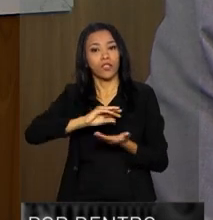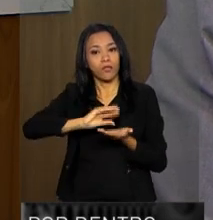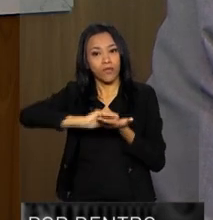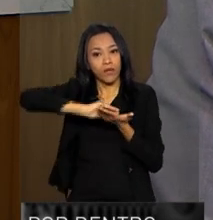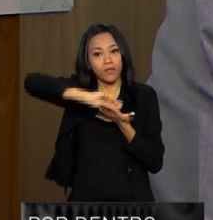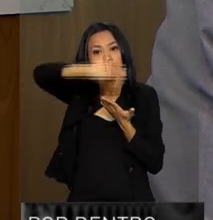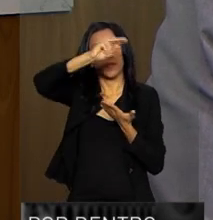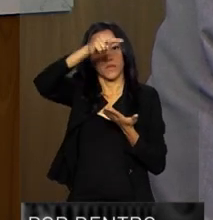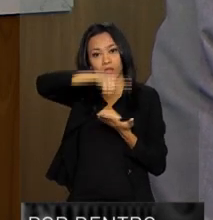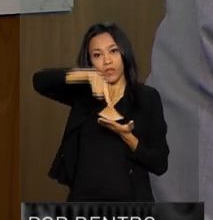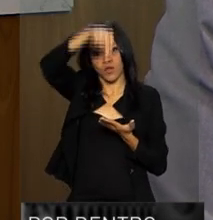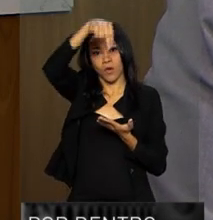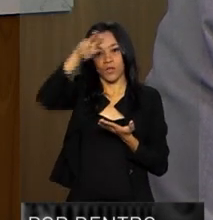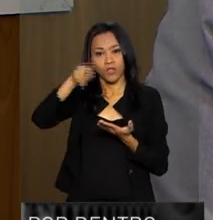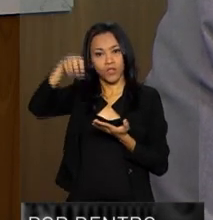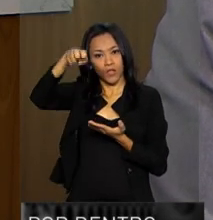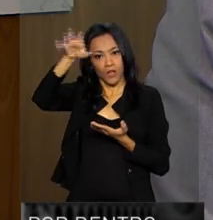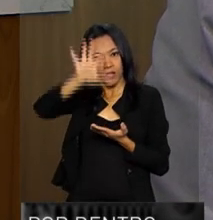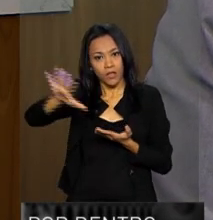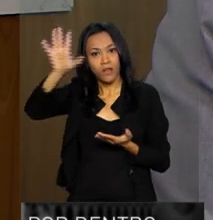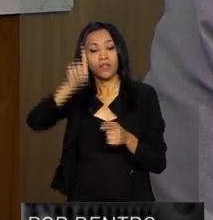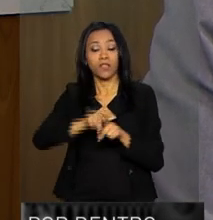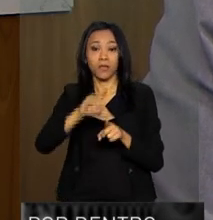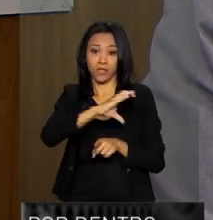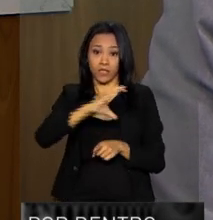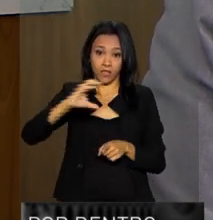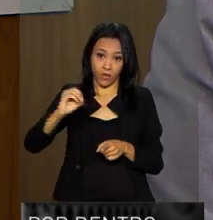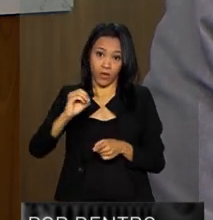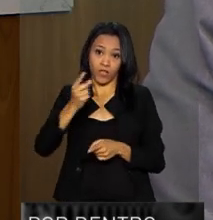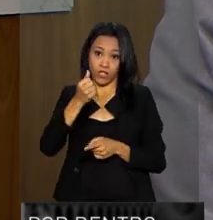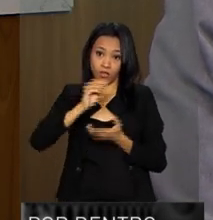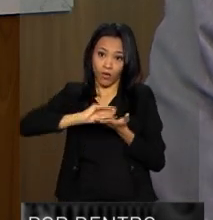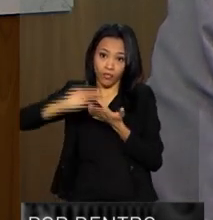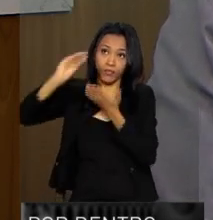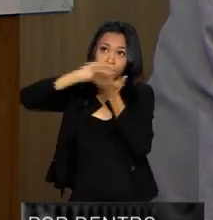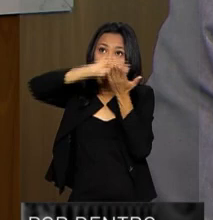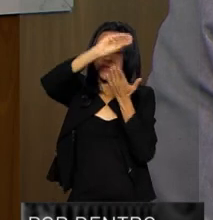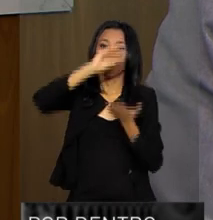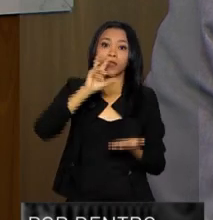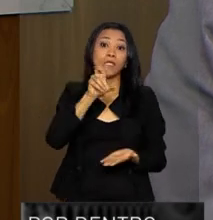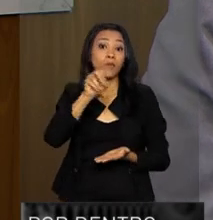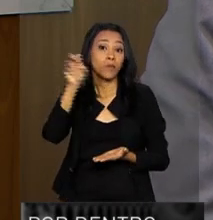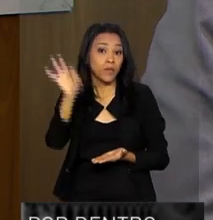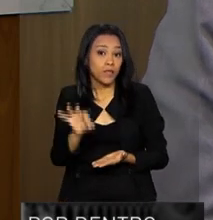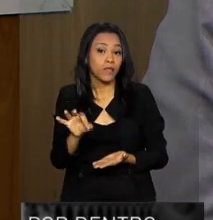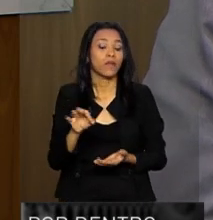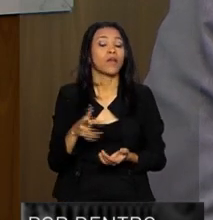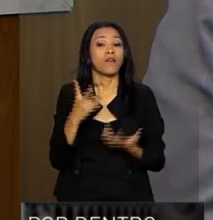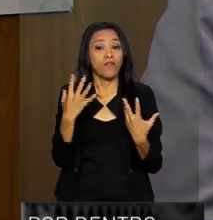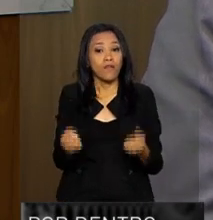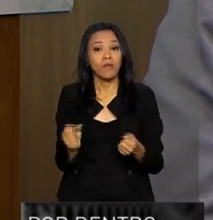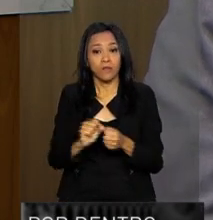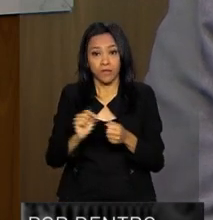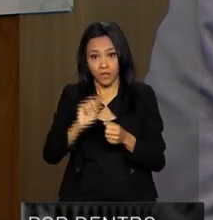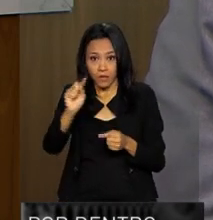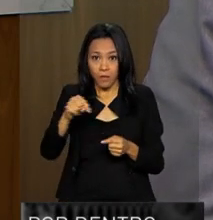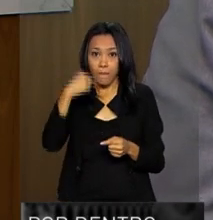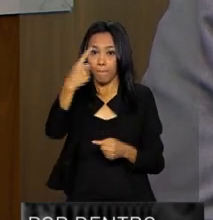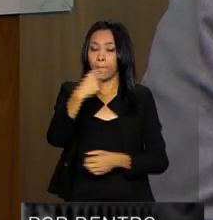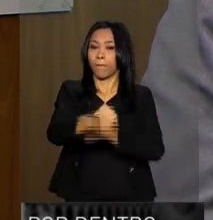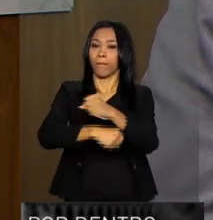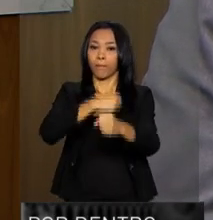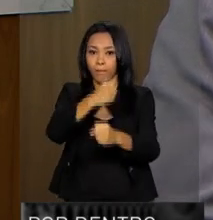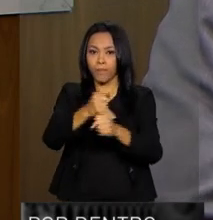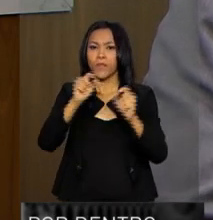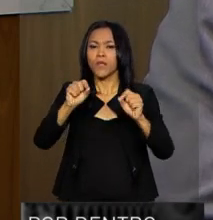e centro-oeste e também faremos no ano que vem é um seminário